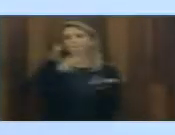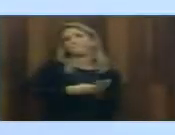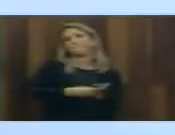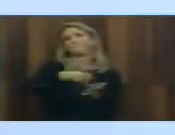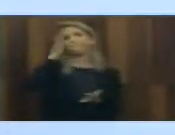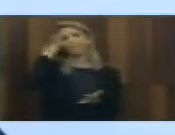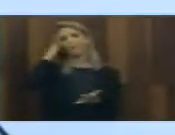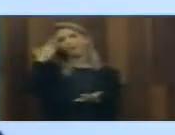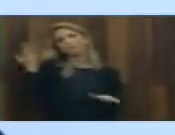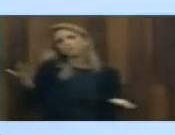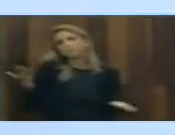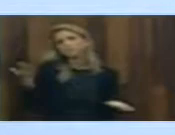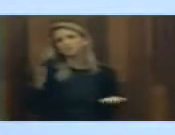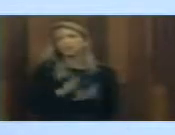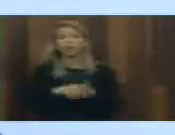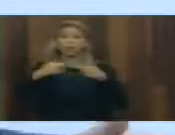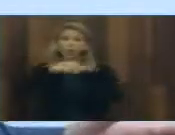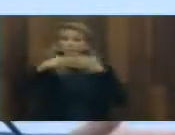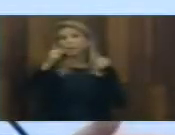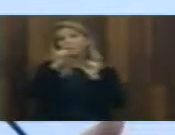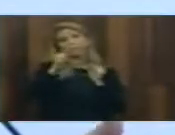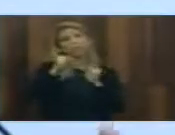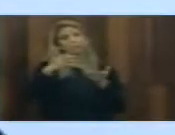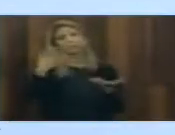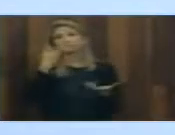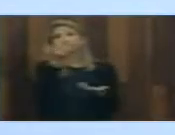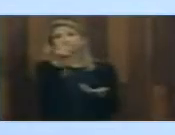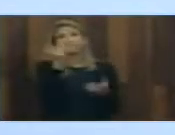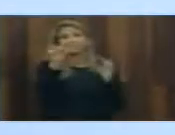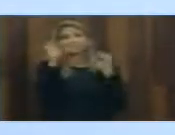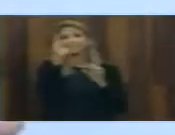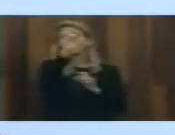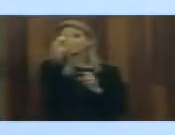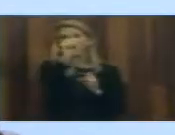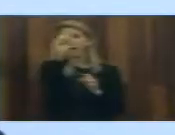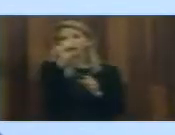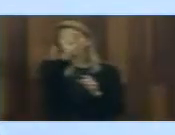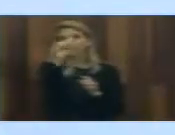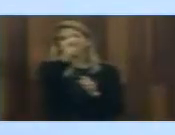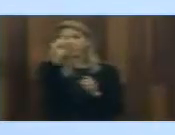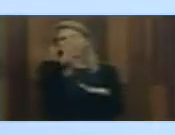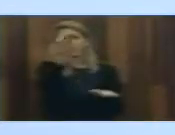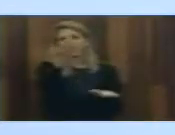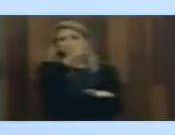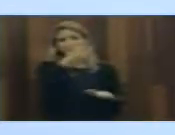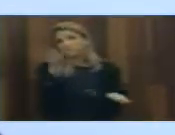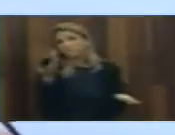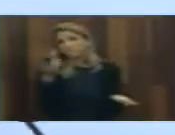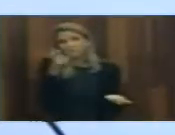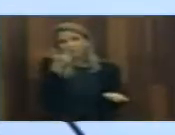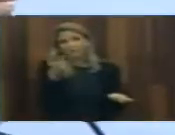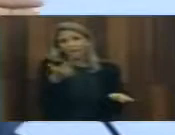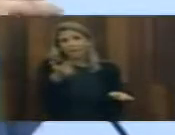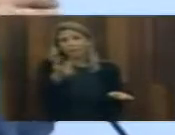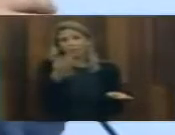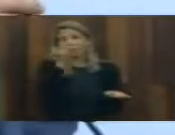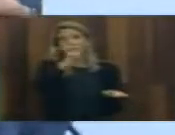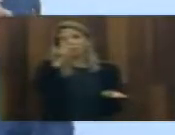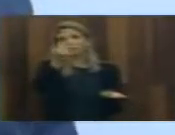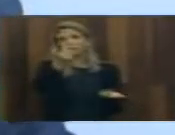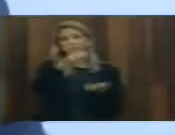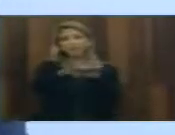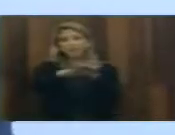fazer, ações que podem ser ônus zero. Então, não há estabelecimento de novas despesas e não há vício de